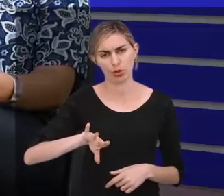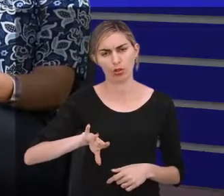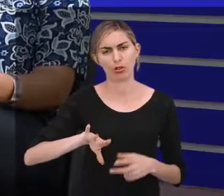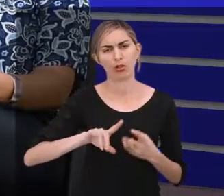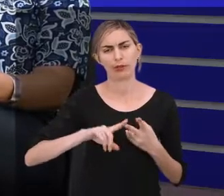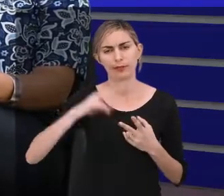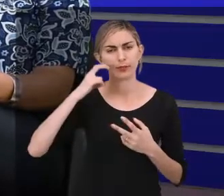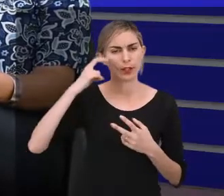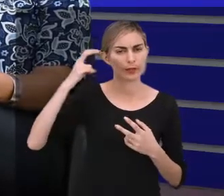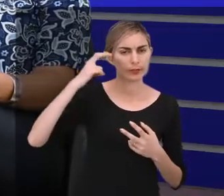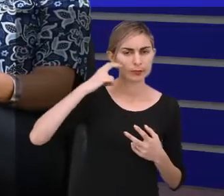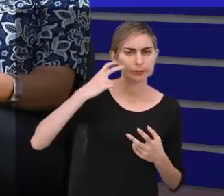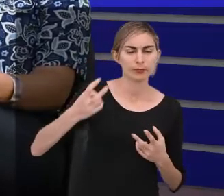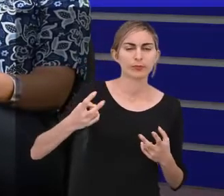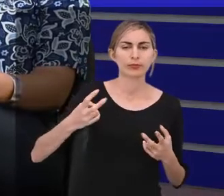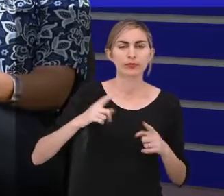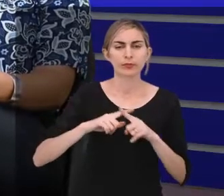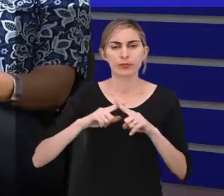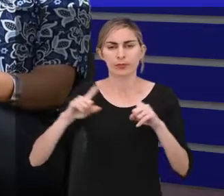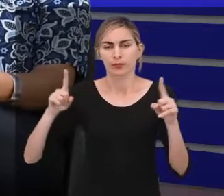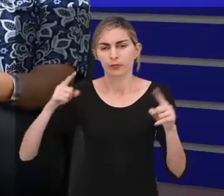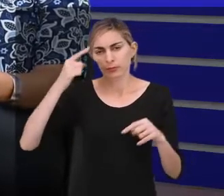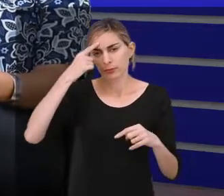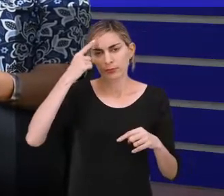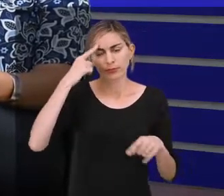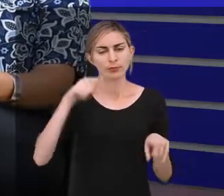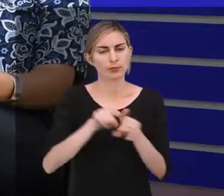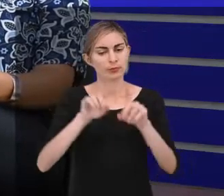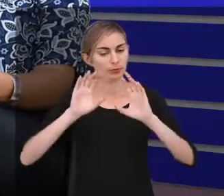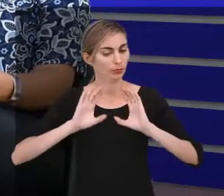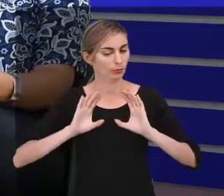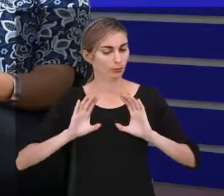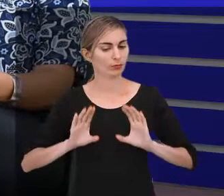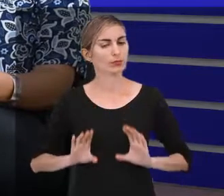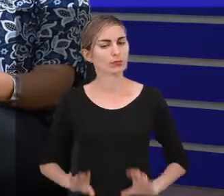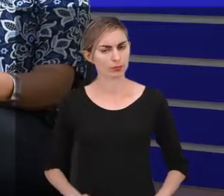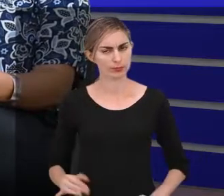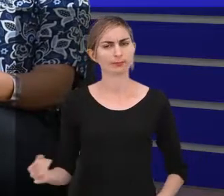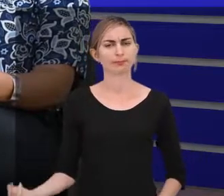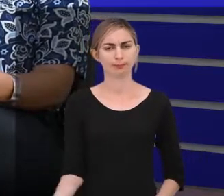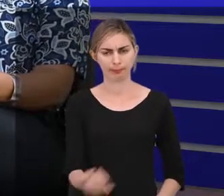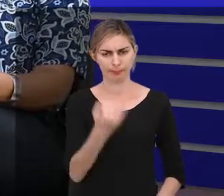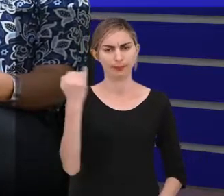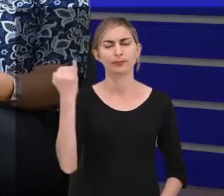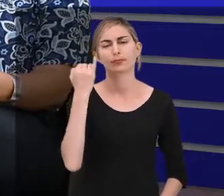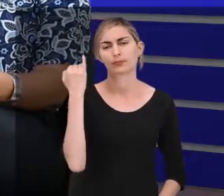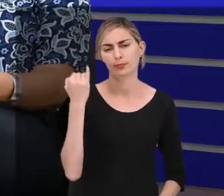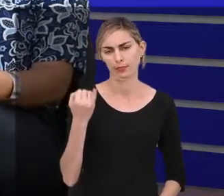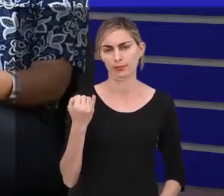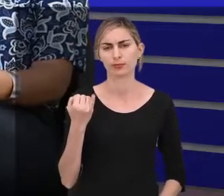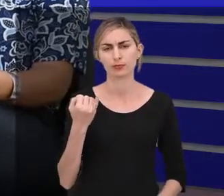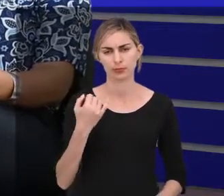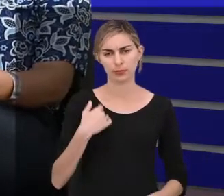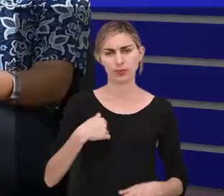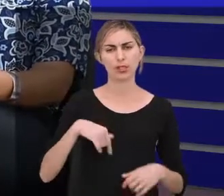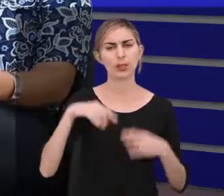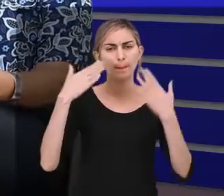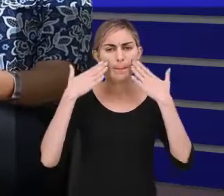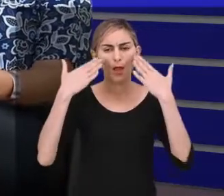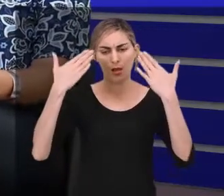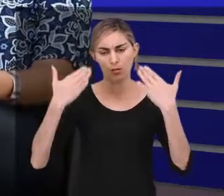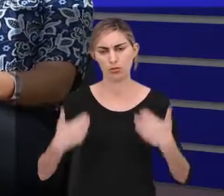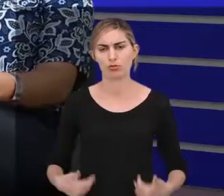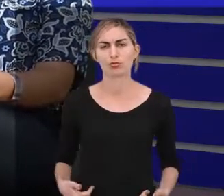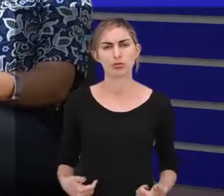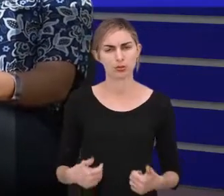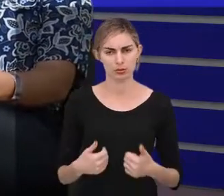culta, intelectual, mas a gente pensar também nessa parte comportamental, que é super importante, né? Que envolve a imagem em si,